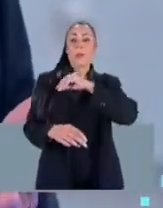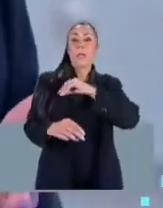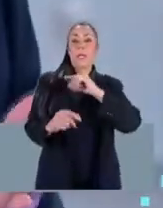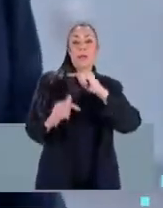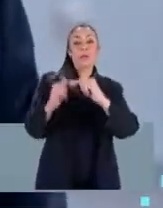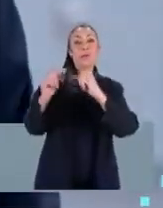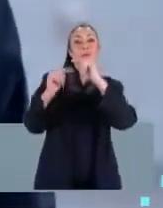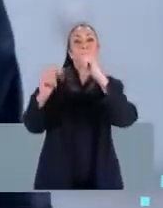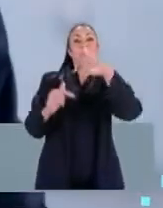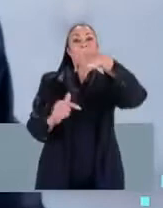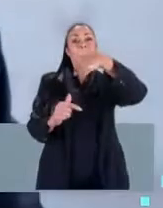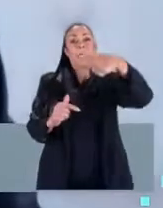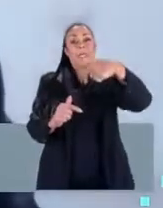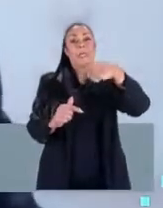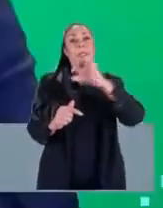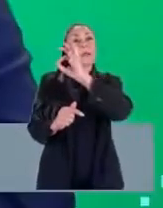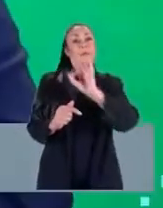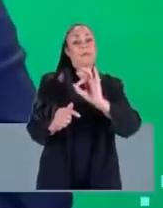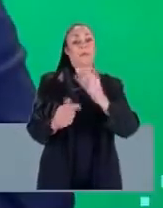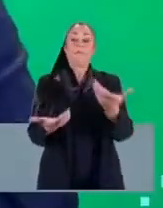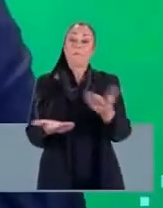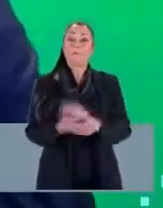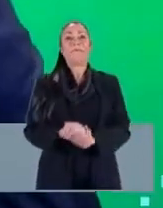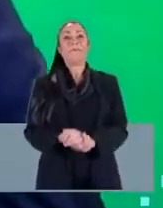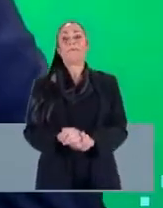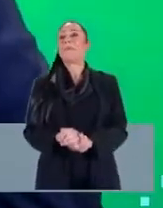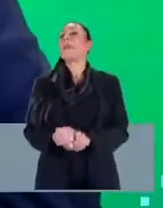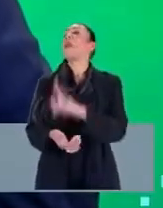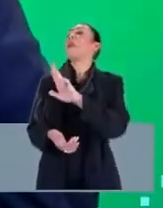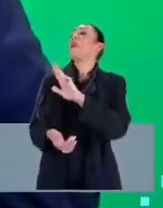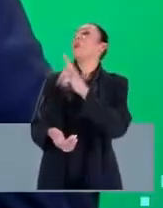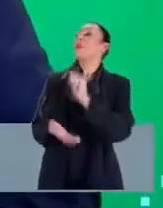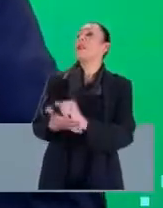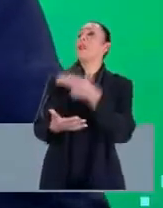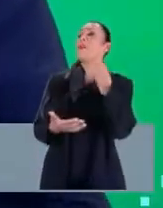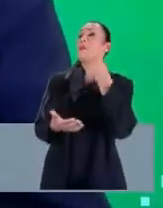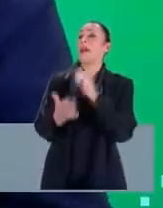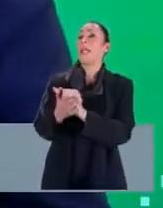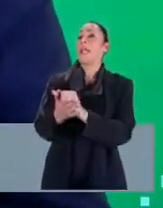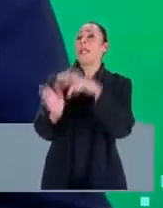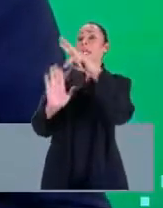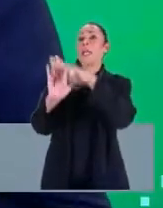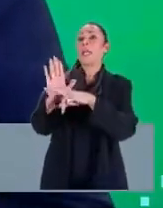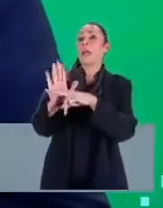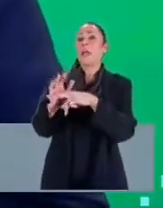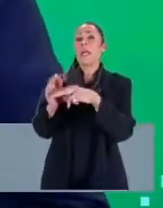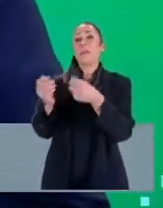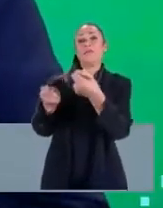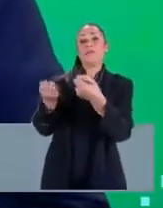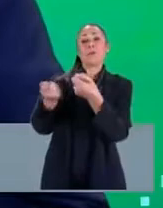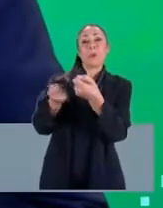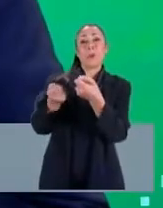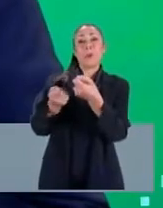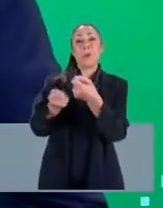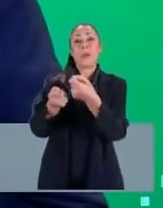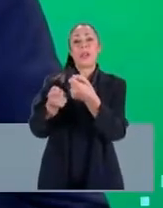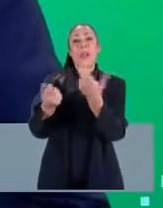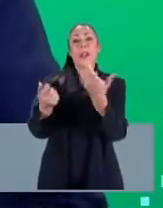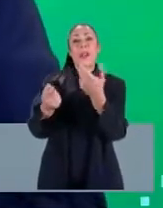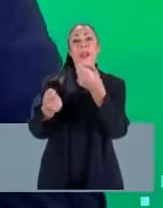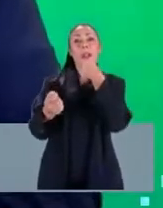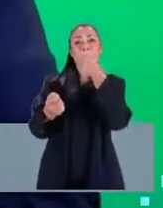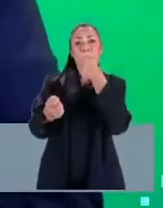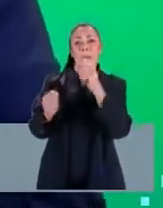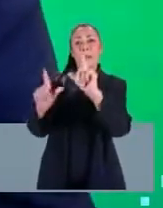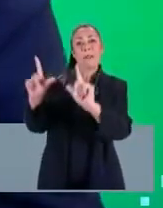aumentou 77%. Lula, você tem falado em regular a mídia, que eu nem sei o que é regular a mídia. Eu vou te